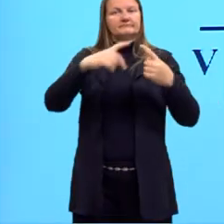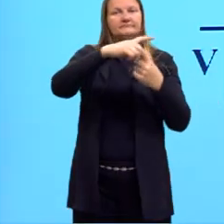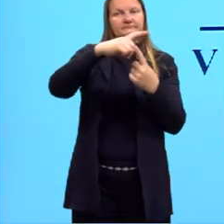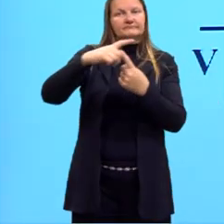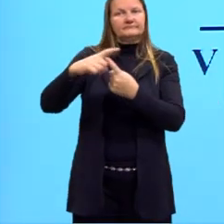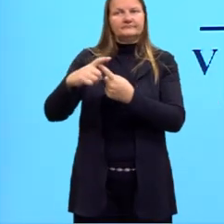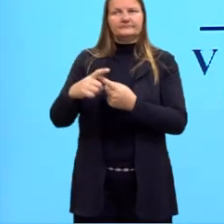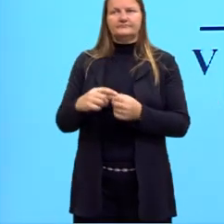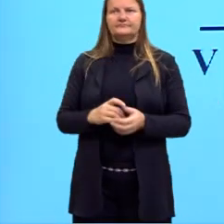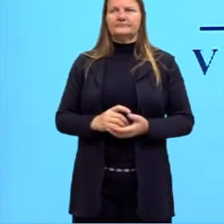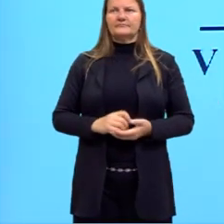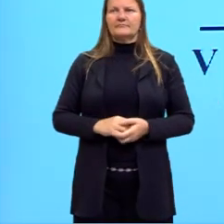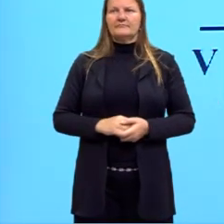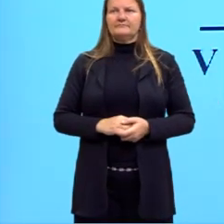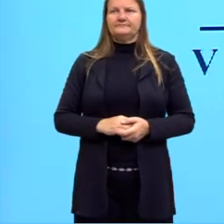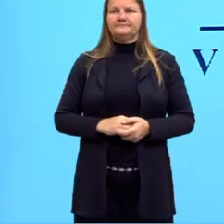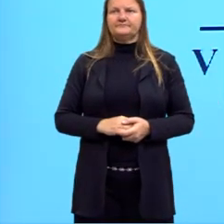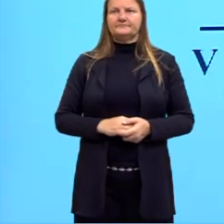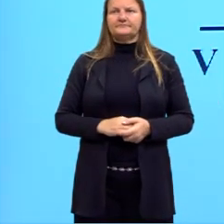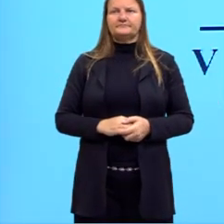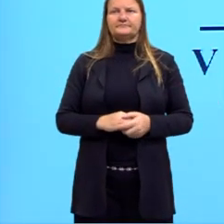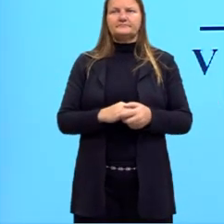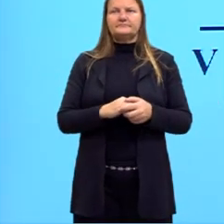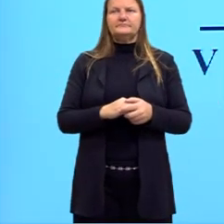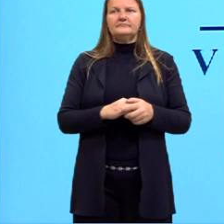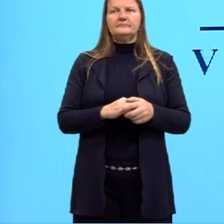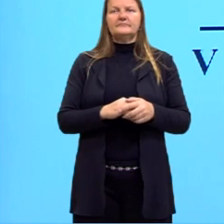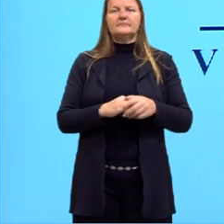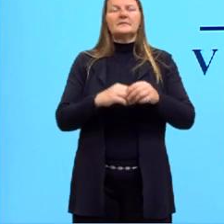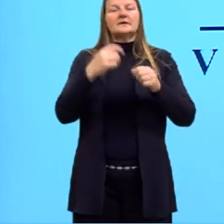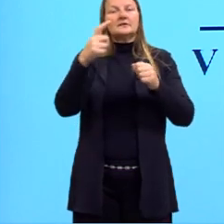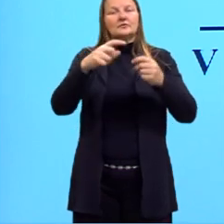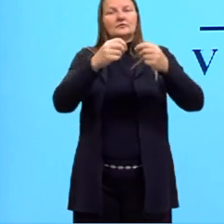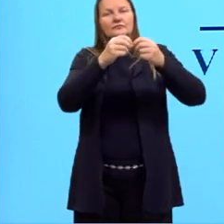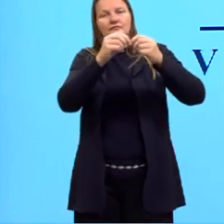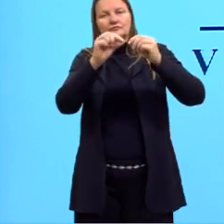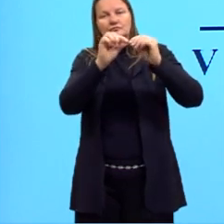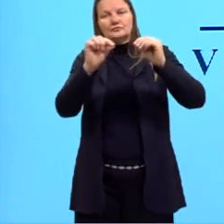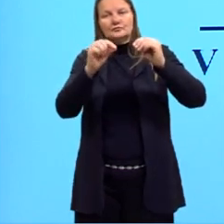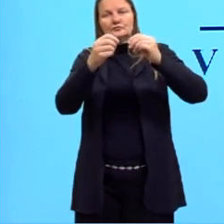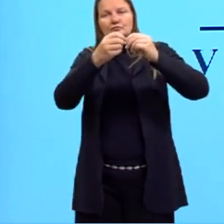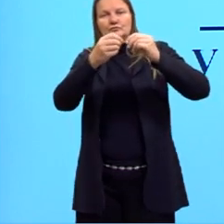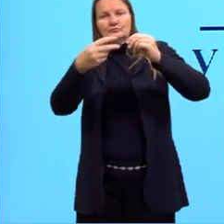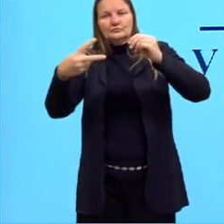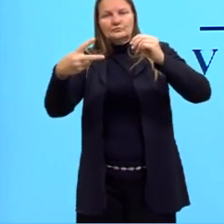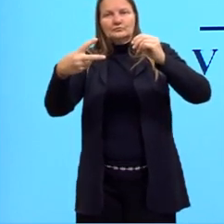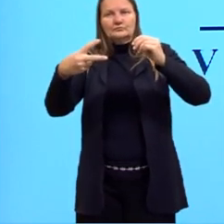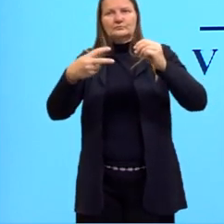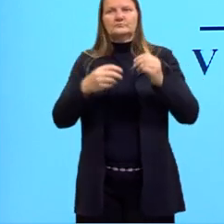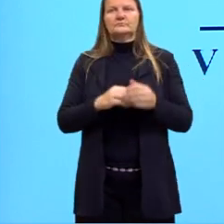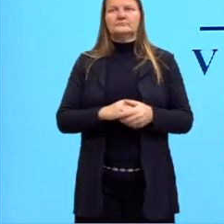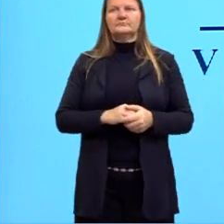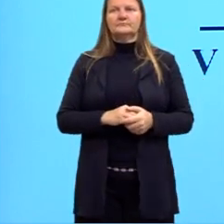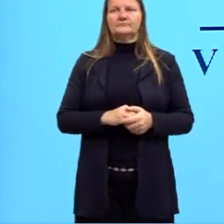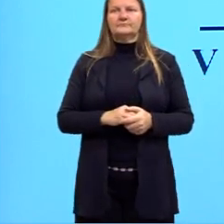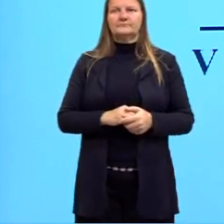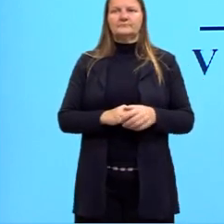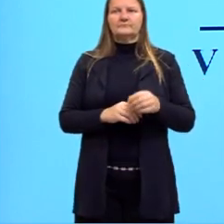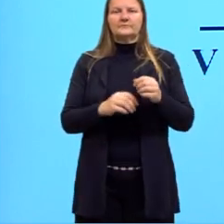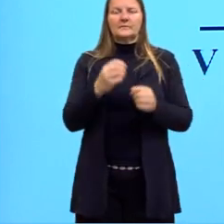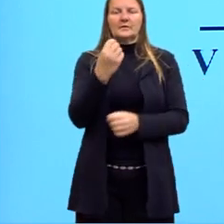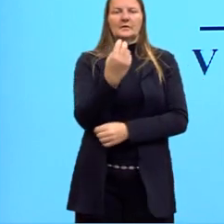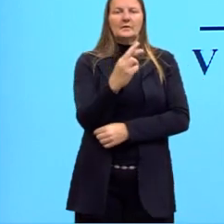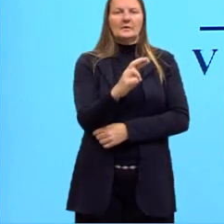tipo um ponto aqui como eu já falei tá ela vai pegar esse restinho aqui e vai se dividir em dois e aqui voltei então uma